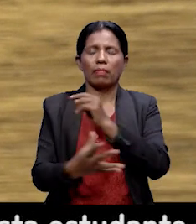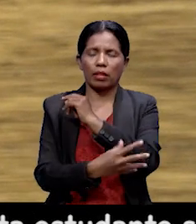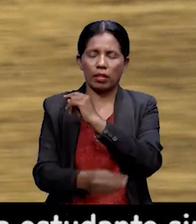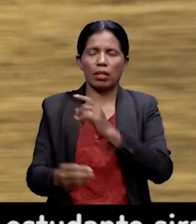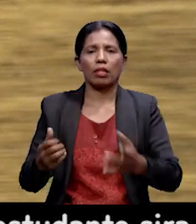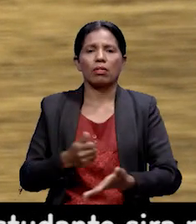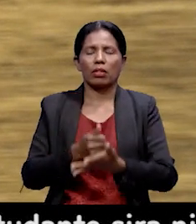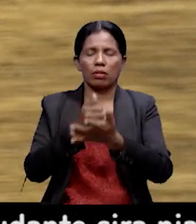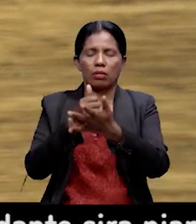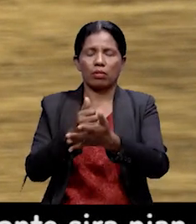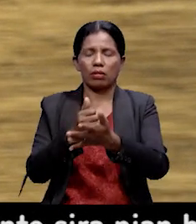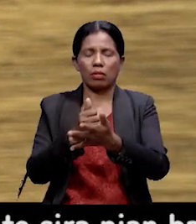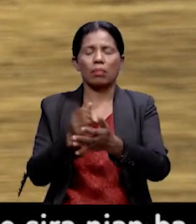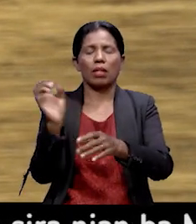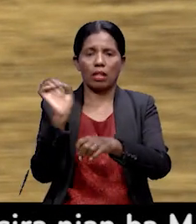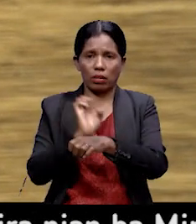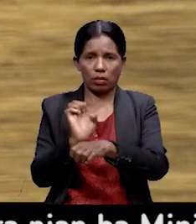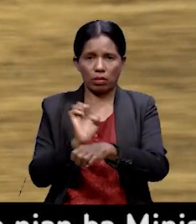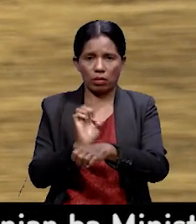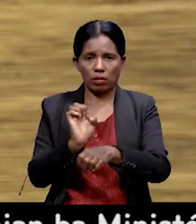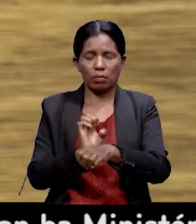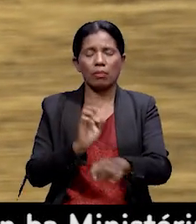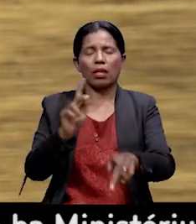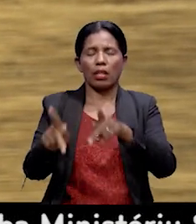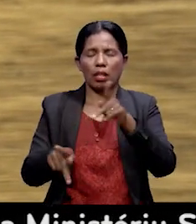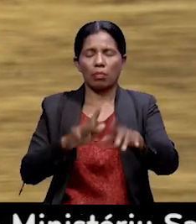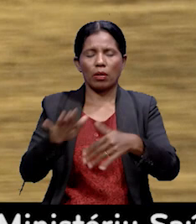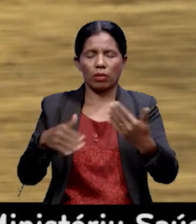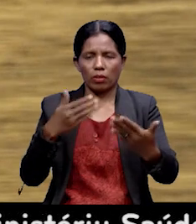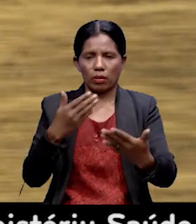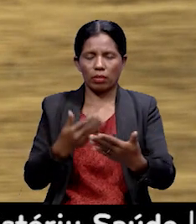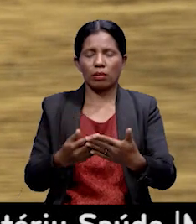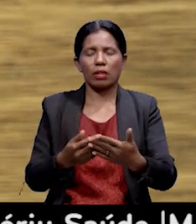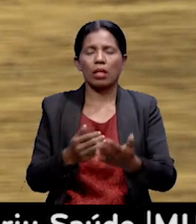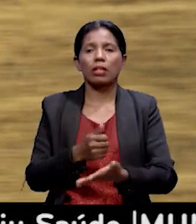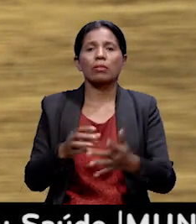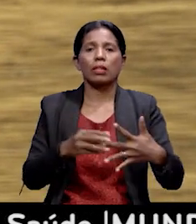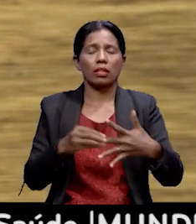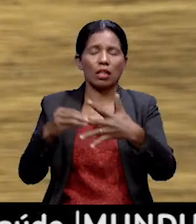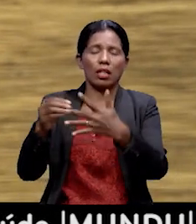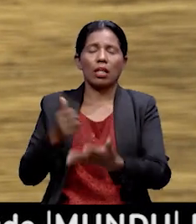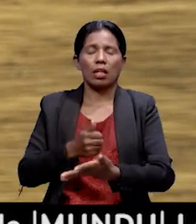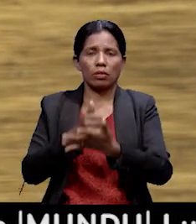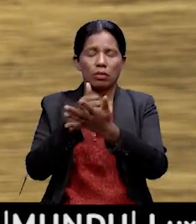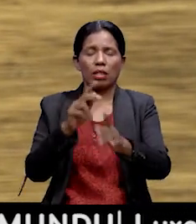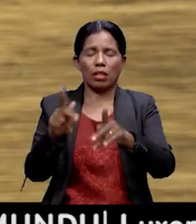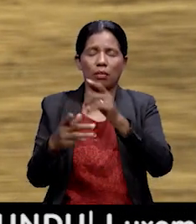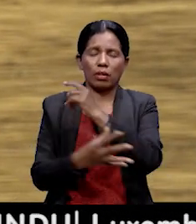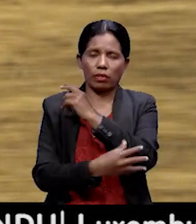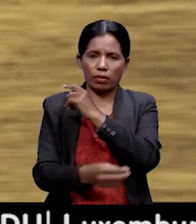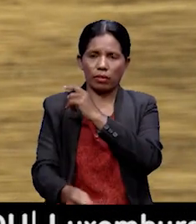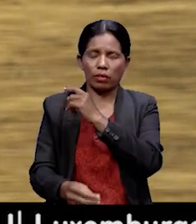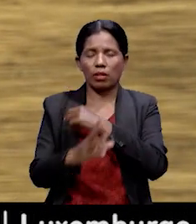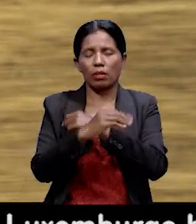severidade nas economias e sociedades dos Estados mais vulneráveis ou em vias de